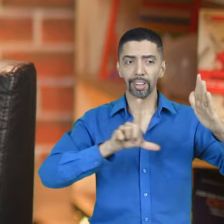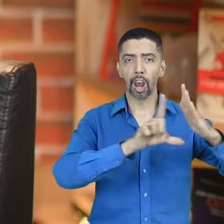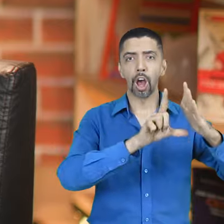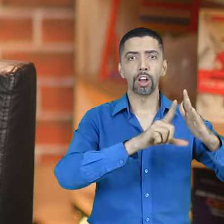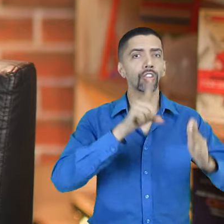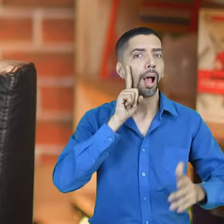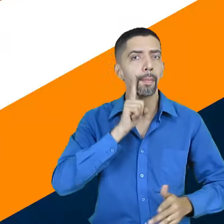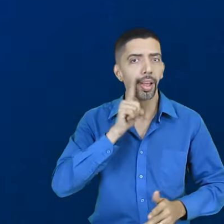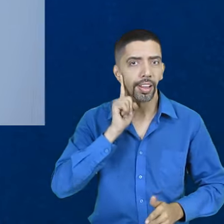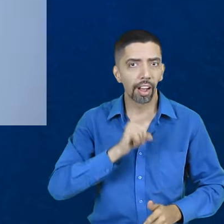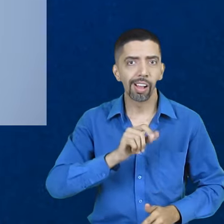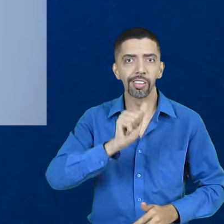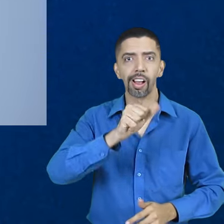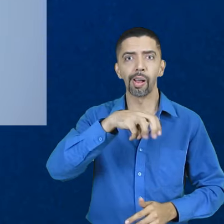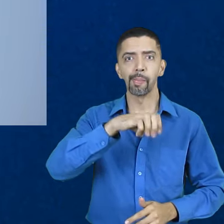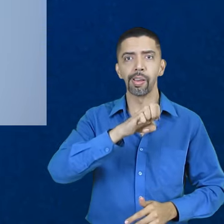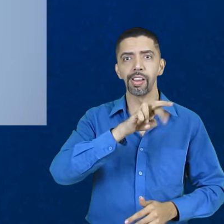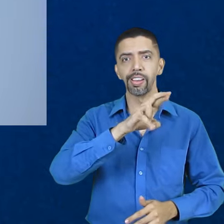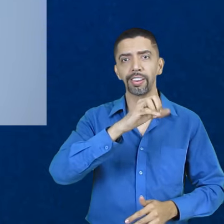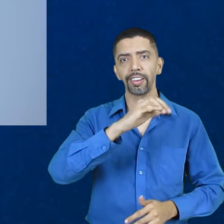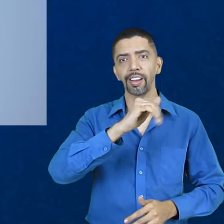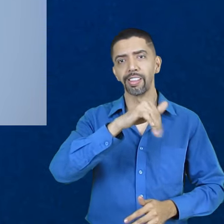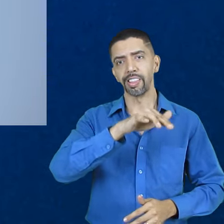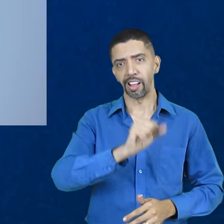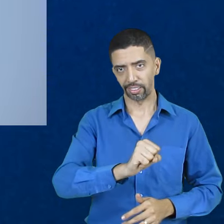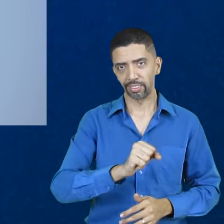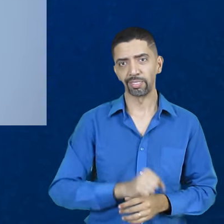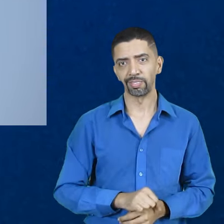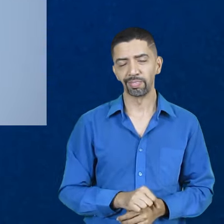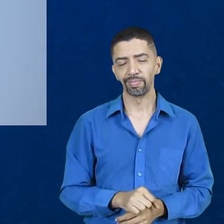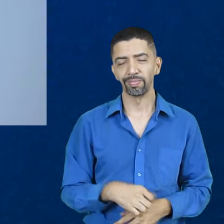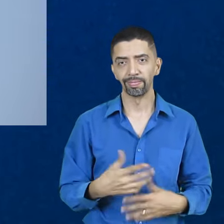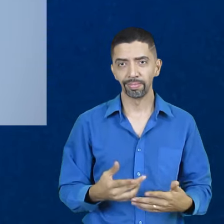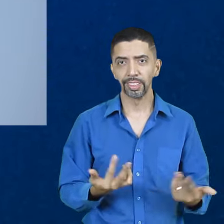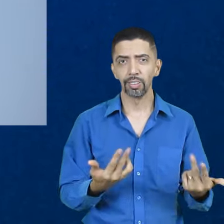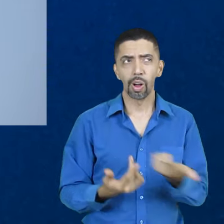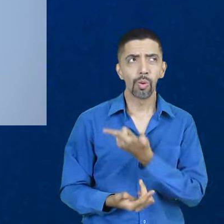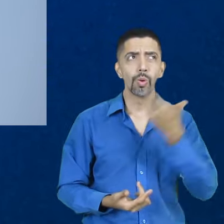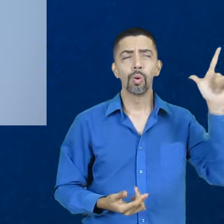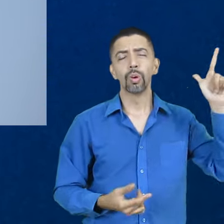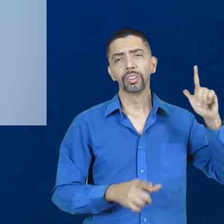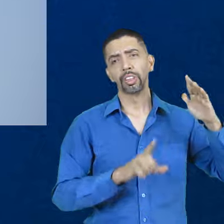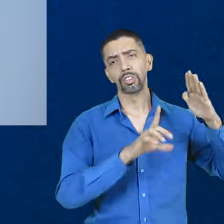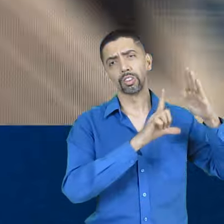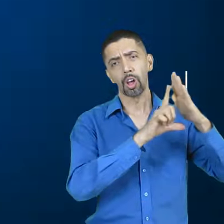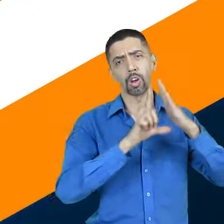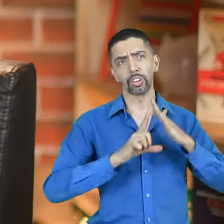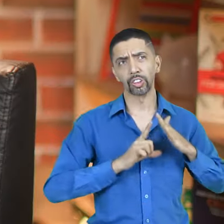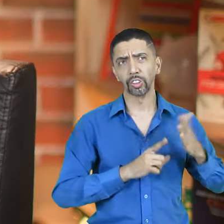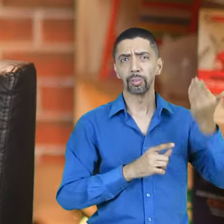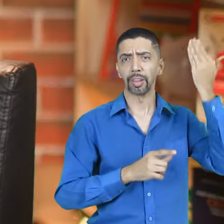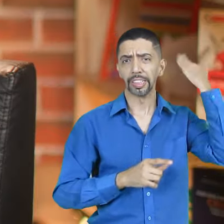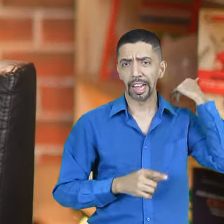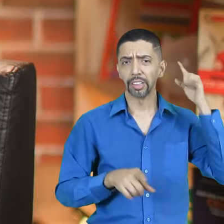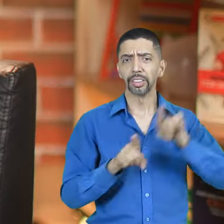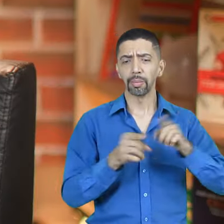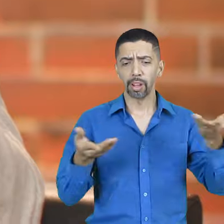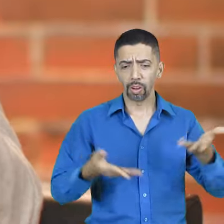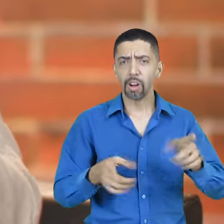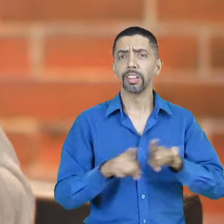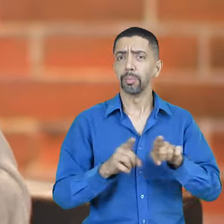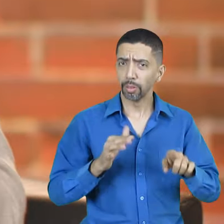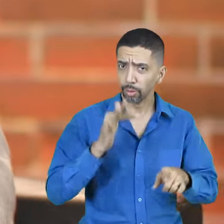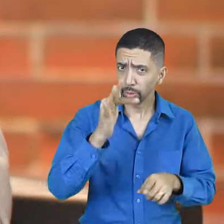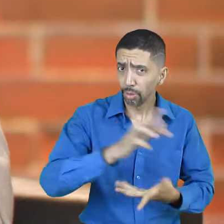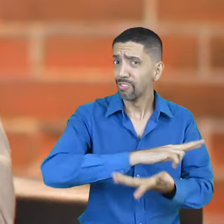desaforo. Lojas americanas, assim como Enron no passado lá nos Estados Unidos, assim como muitas outras, quebraram